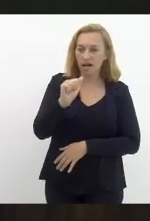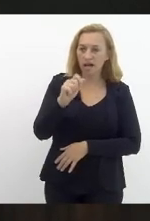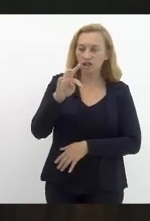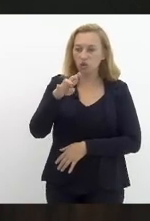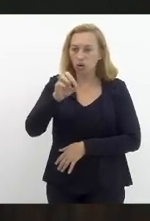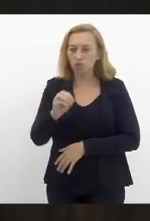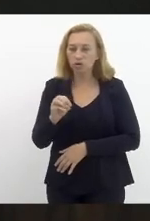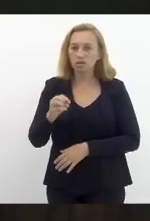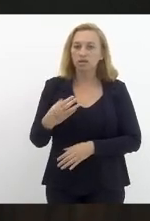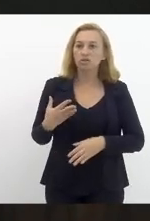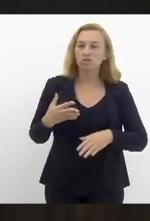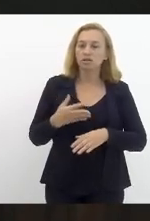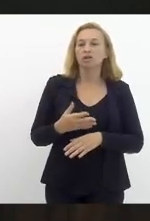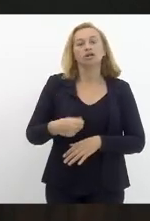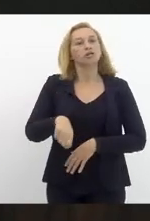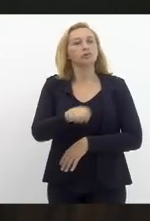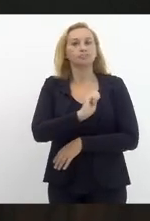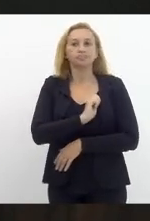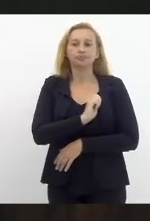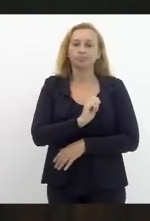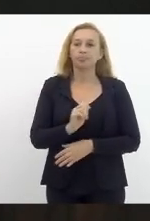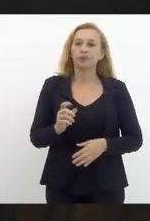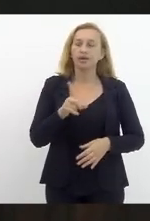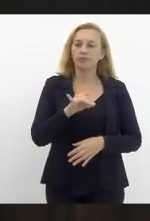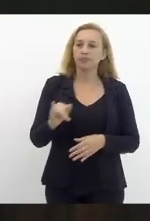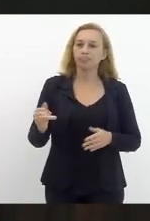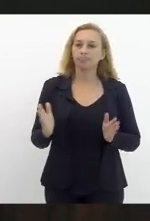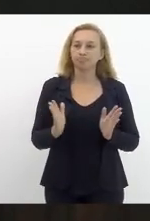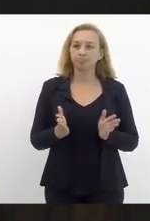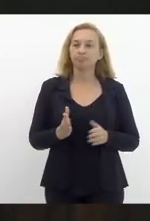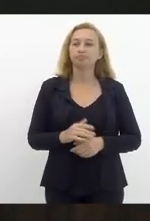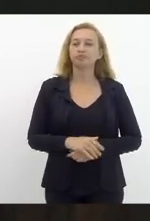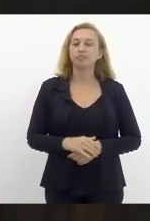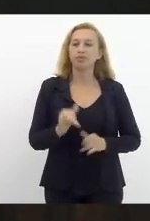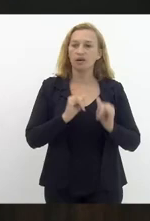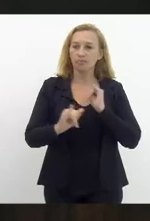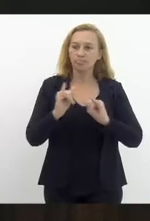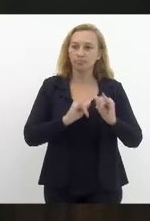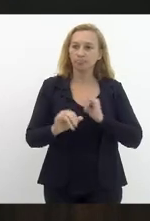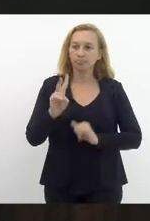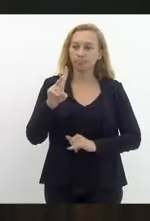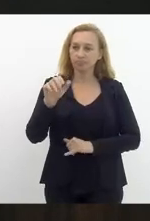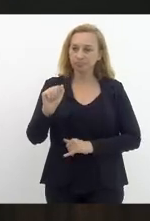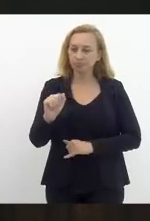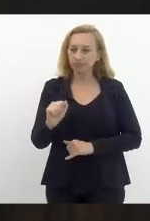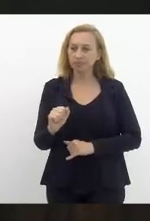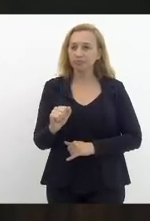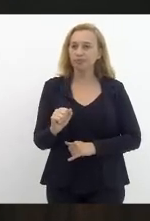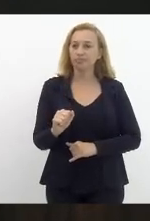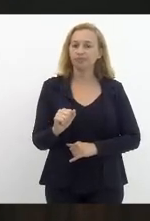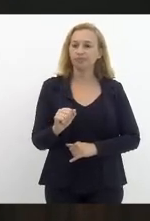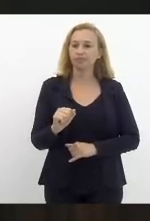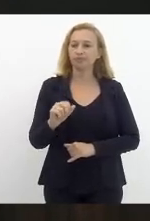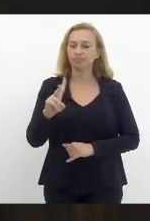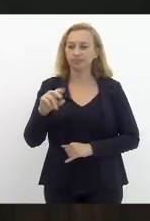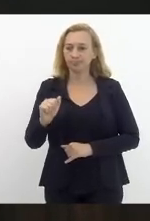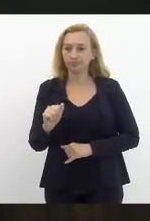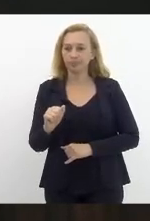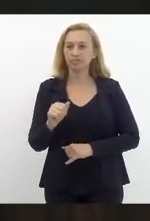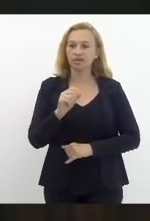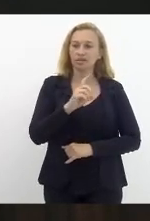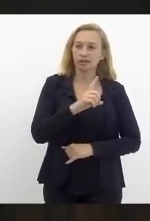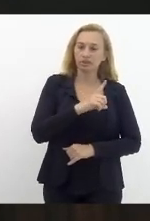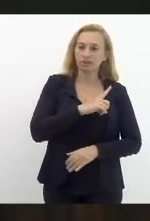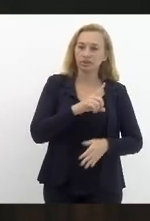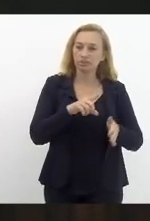do Estado no regime de recuperação fiscal até a presente data. Informar a vacância dos cargos do investigador, delegado,